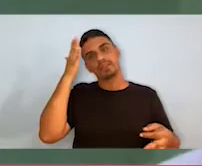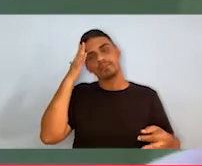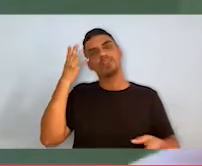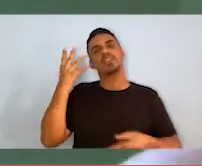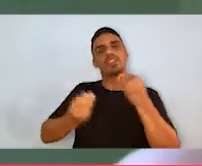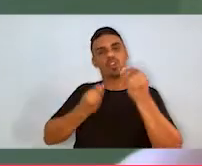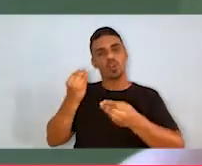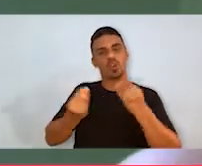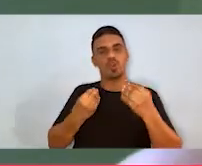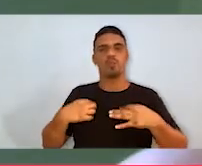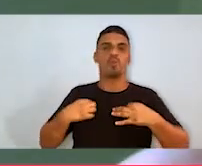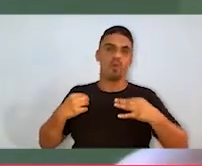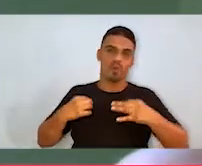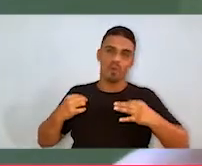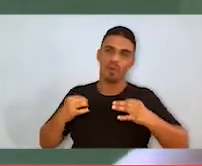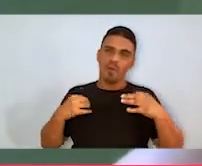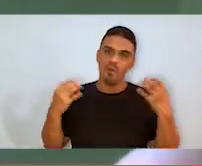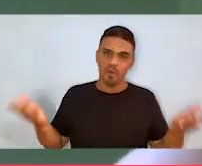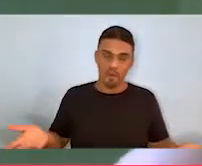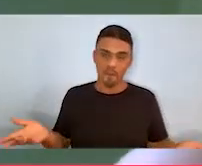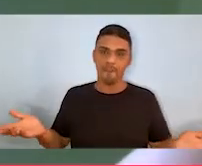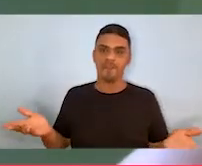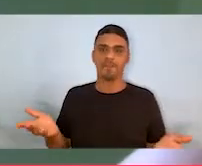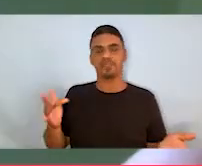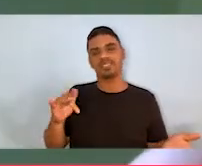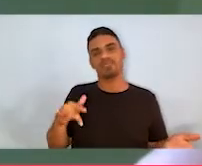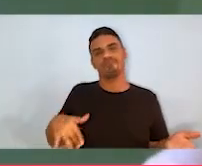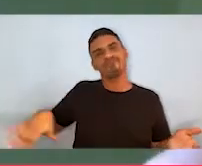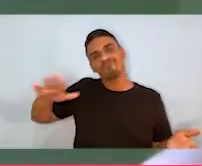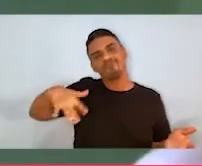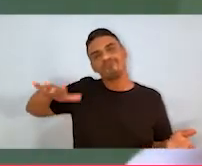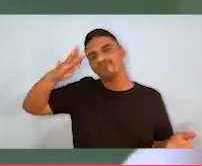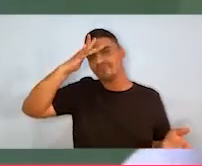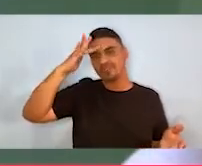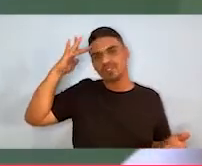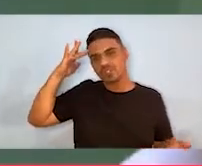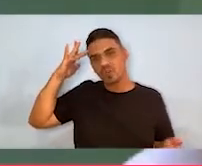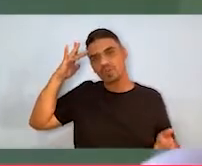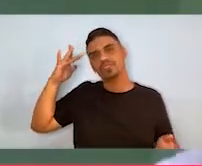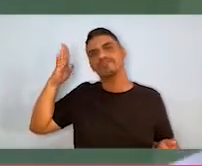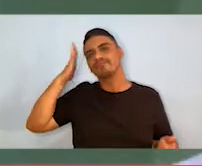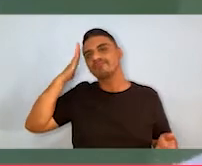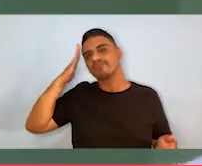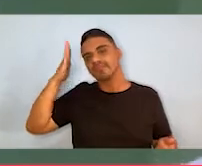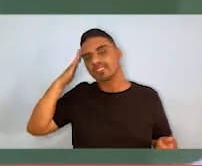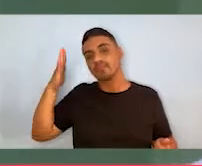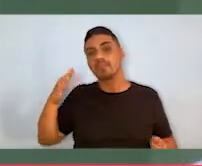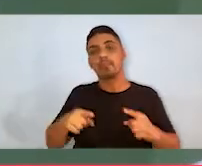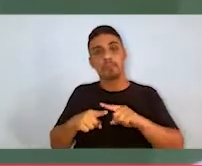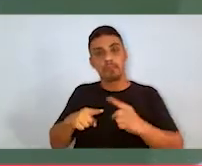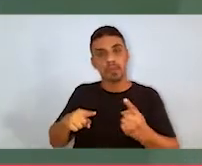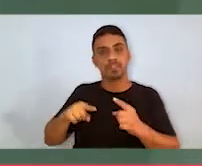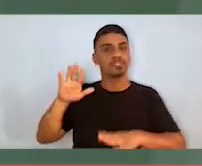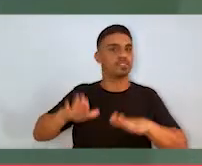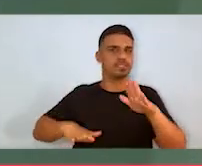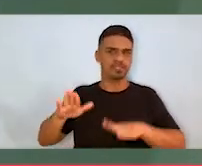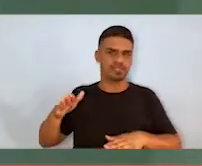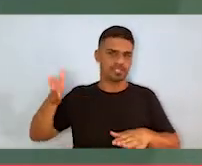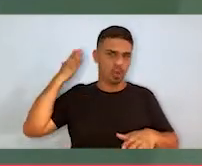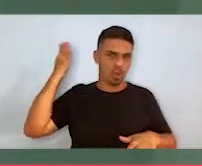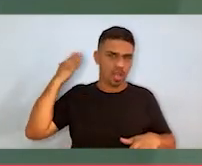de proporção, roupa, às vezes para mostrar para o pessoal do time uma ideia de roupa, mas às vezes não. Os